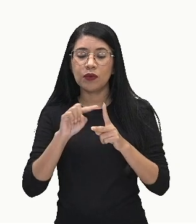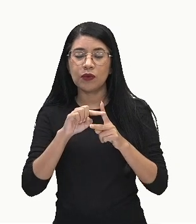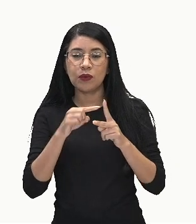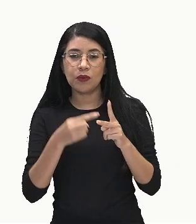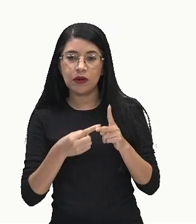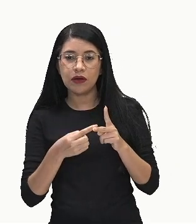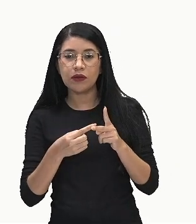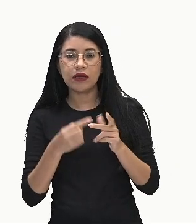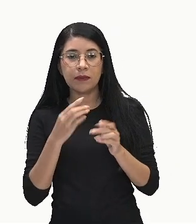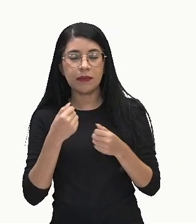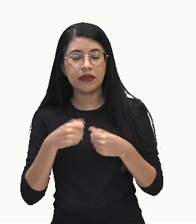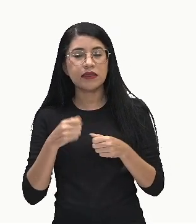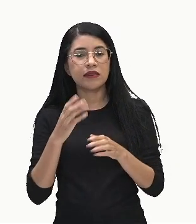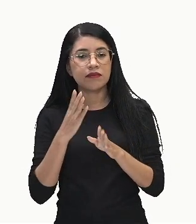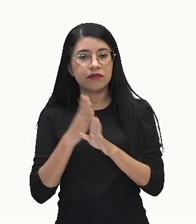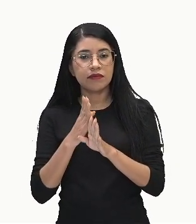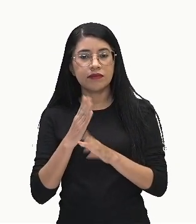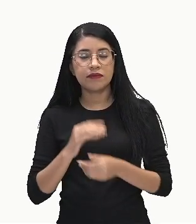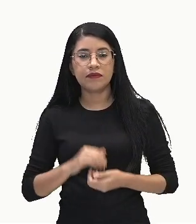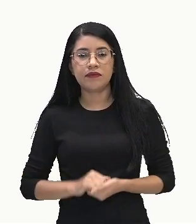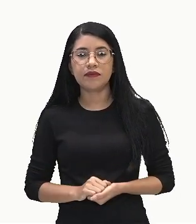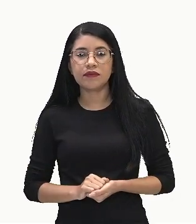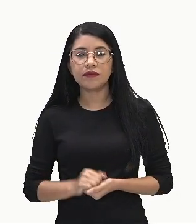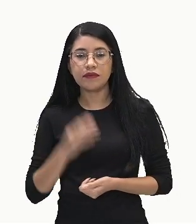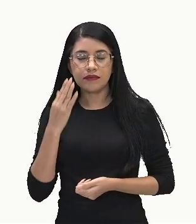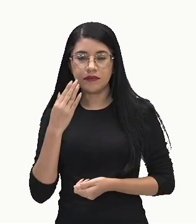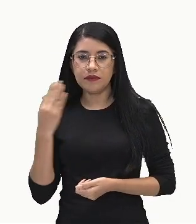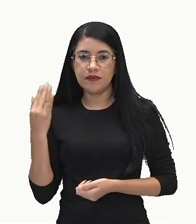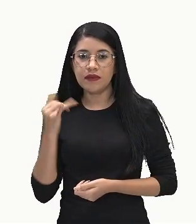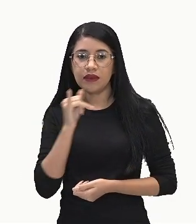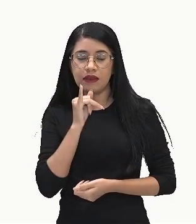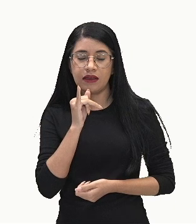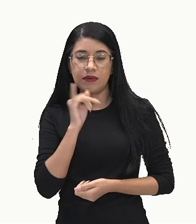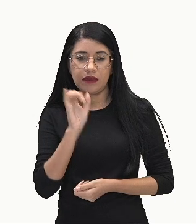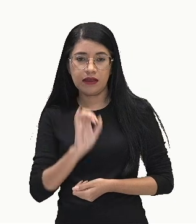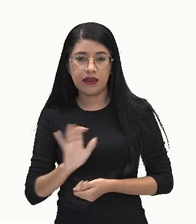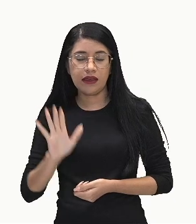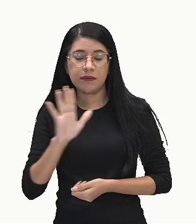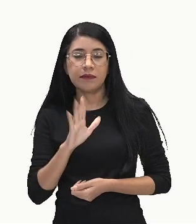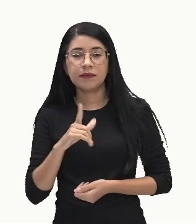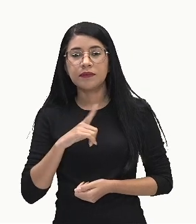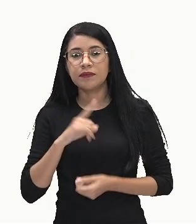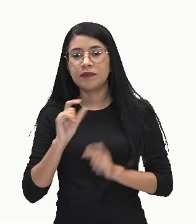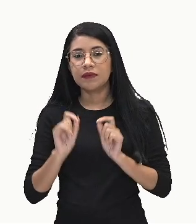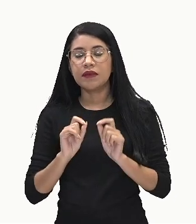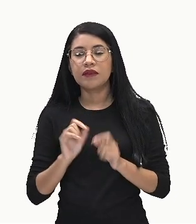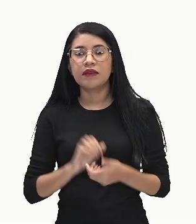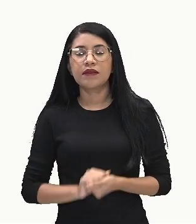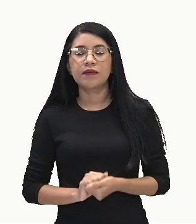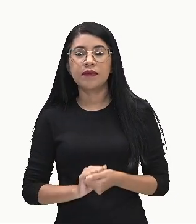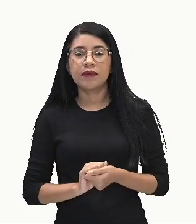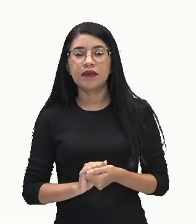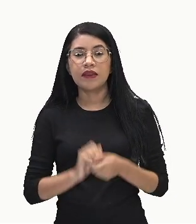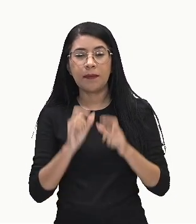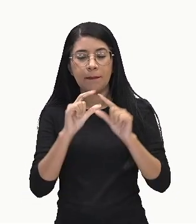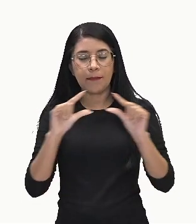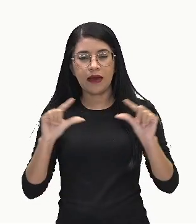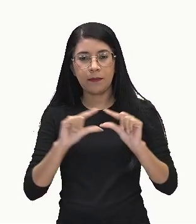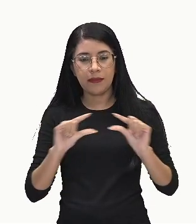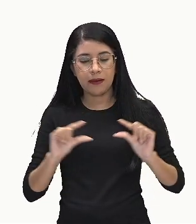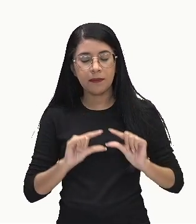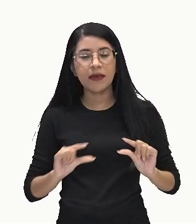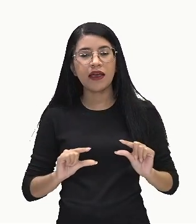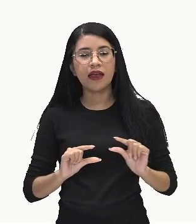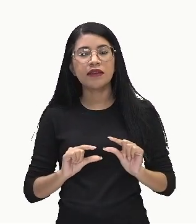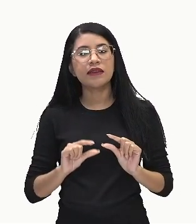no problema. Então, nós temos aqui essas três fórmulas, né, que ele falou, mas na